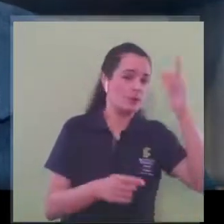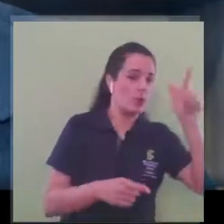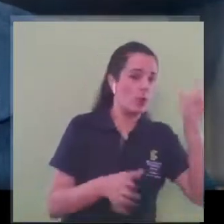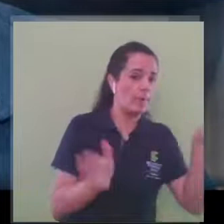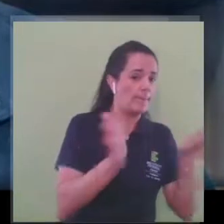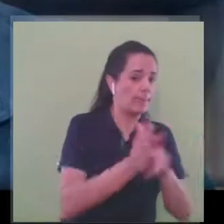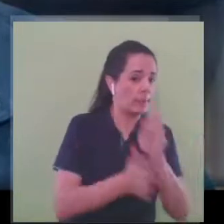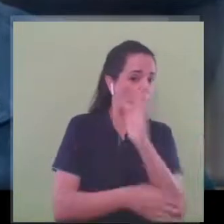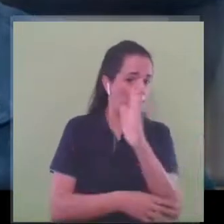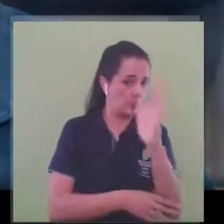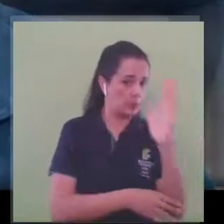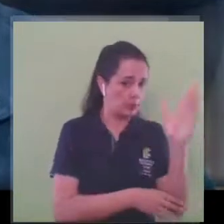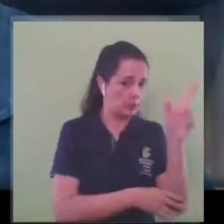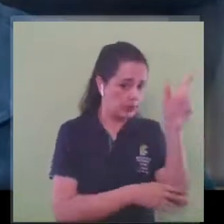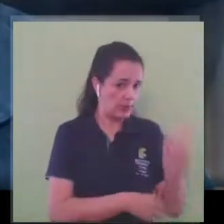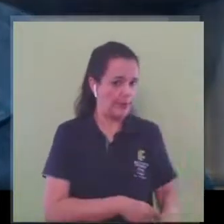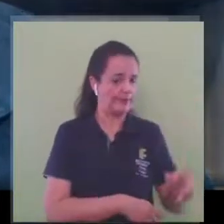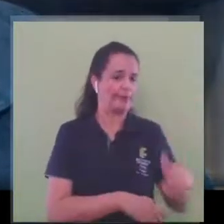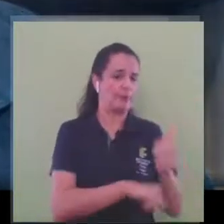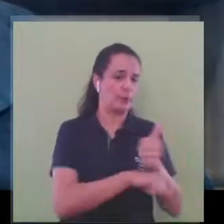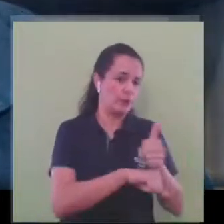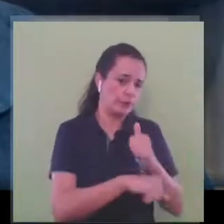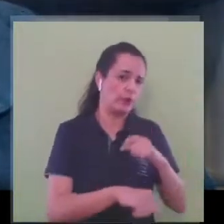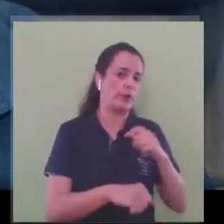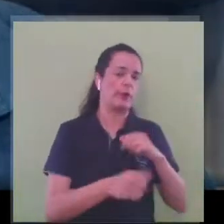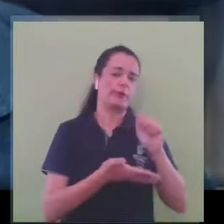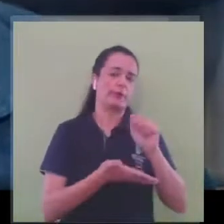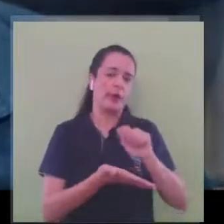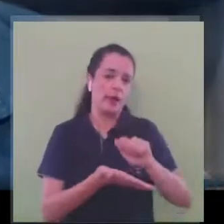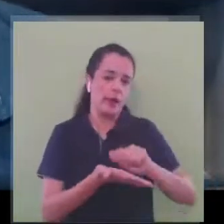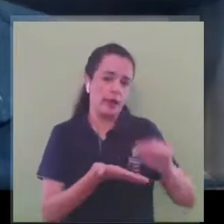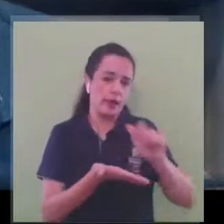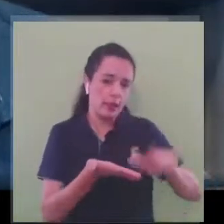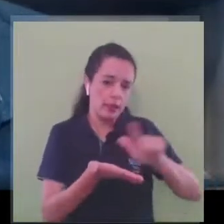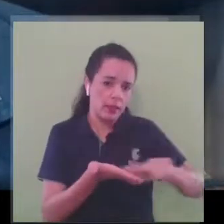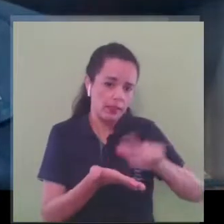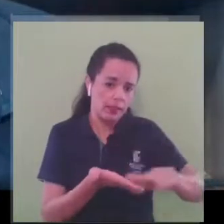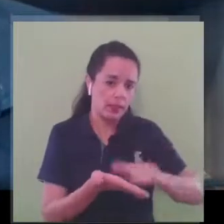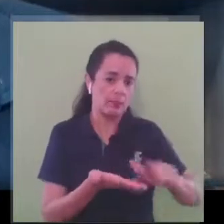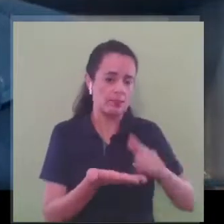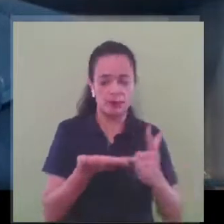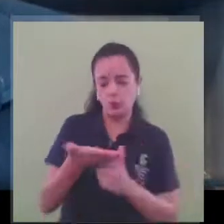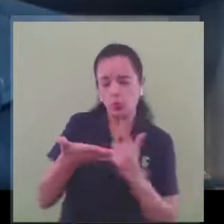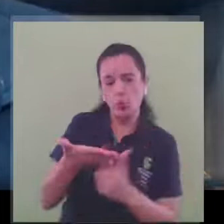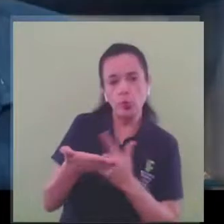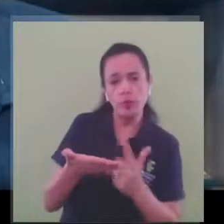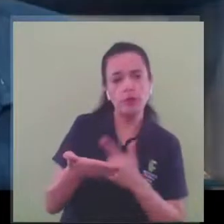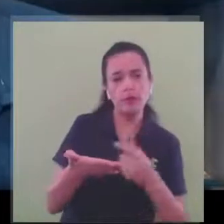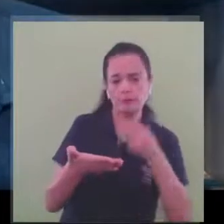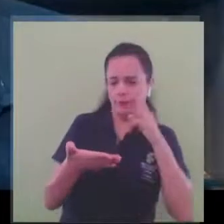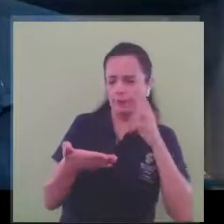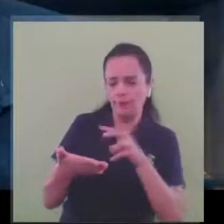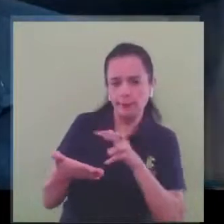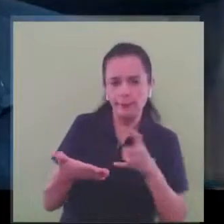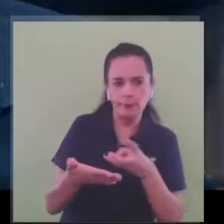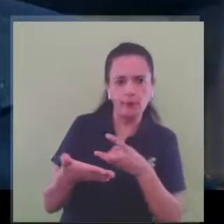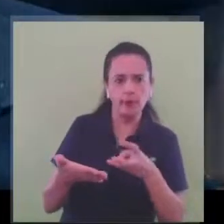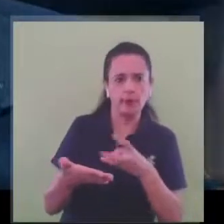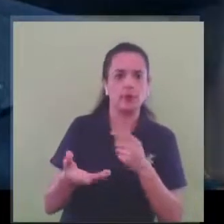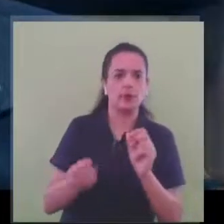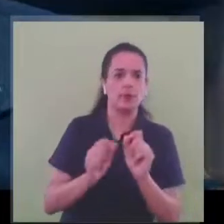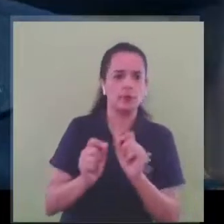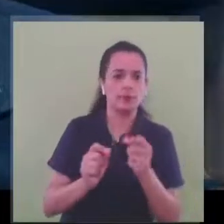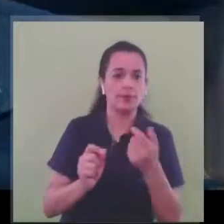tem que depois ficar limpando o livro, tem que verificar se o livro está sujo. O livro, ele por si mesmo, ele não